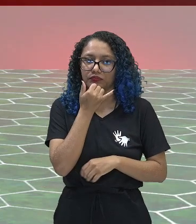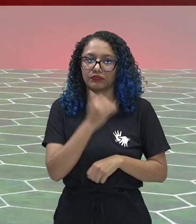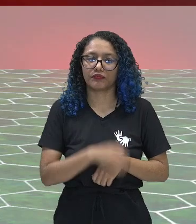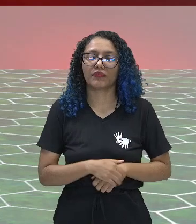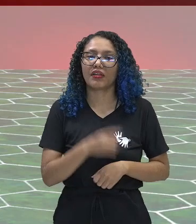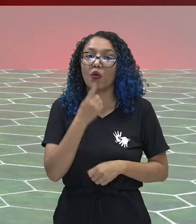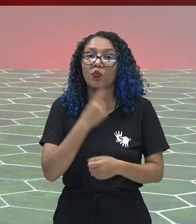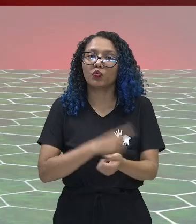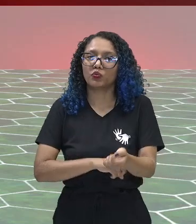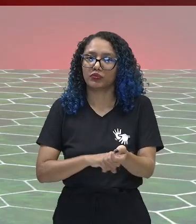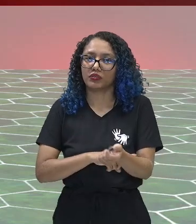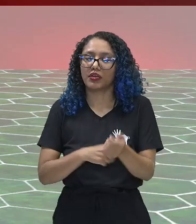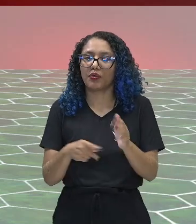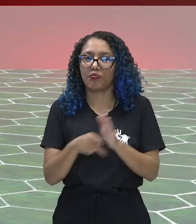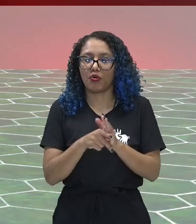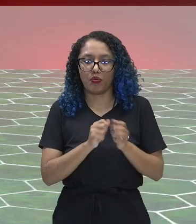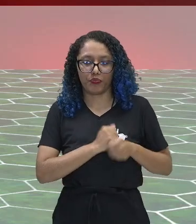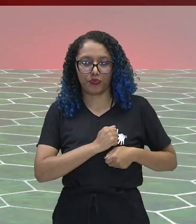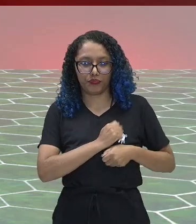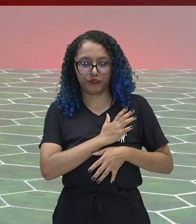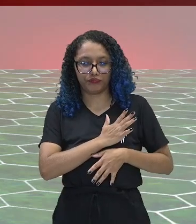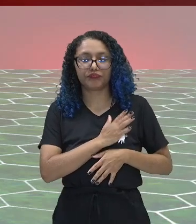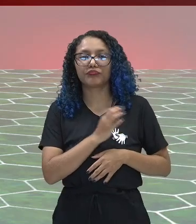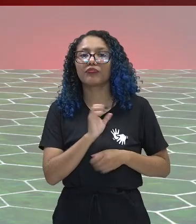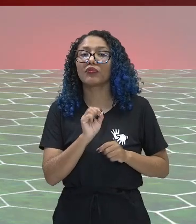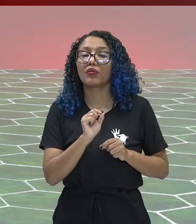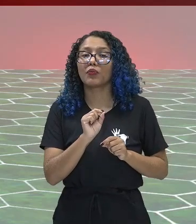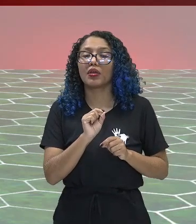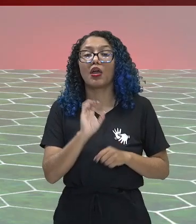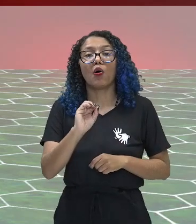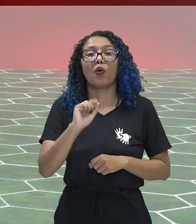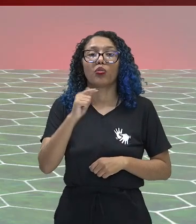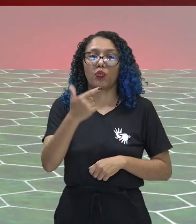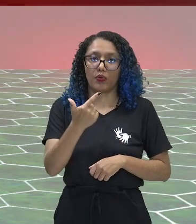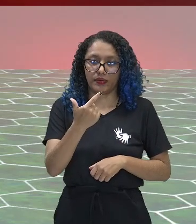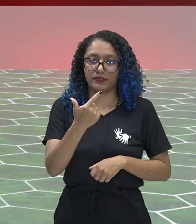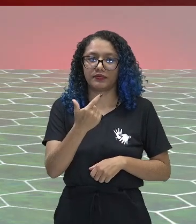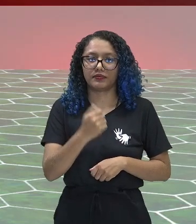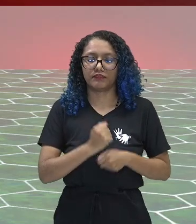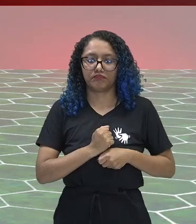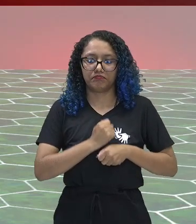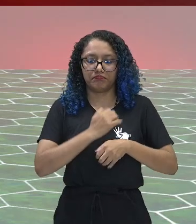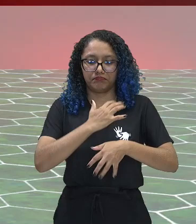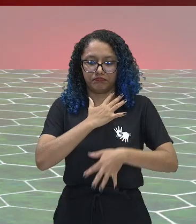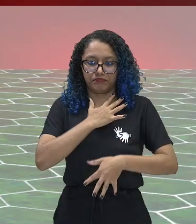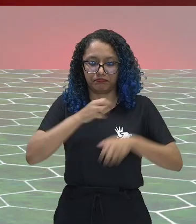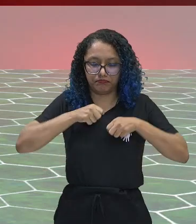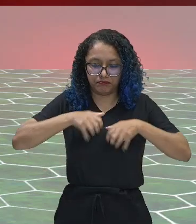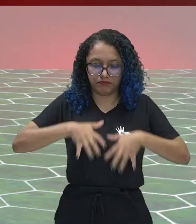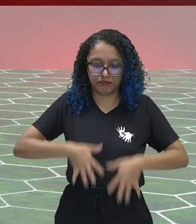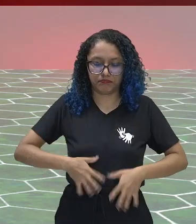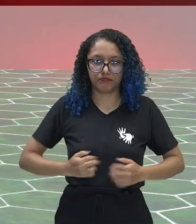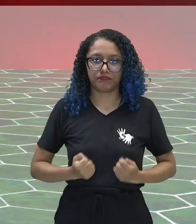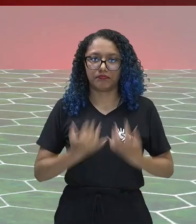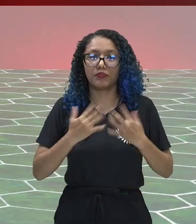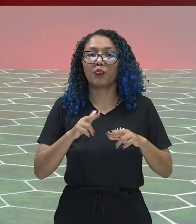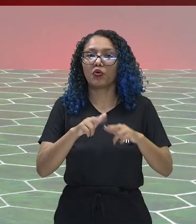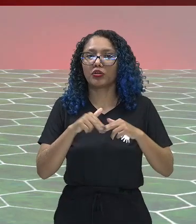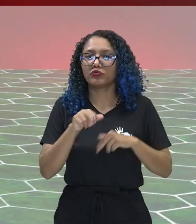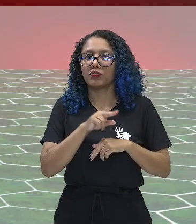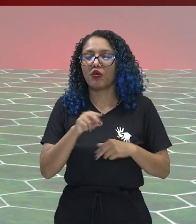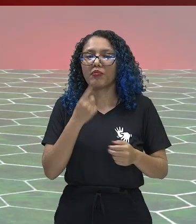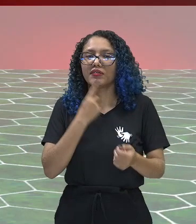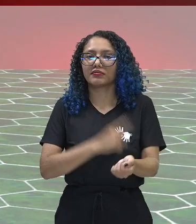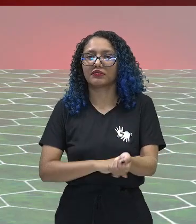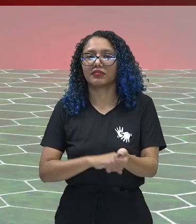sangue arterial, sim, o gás oxigênio, levar gás oxigênio, e por isso ele é chamado de sangue arterial.